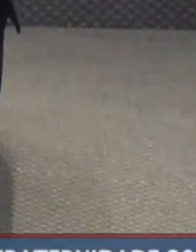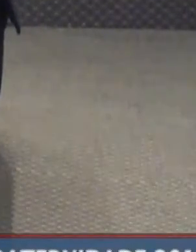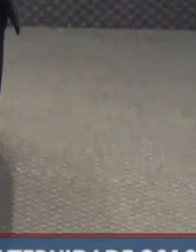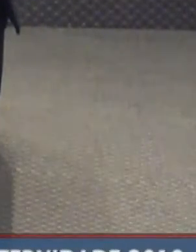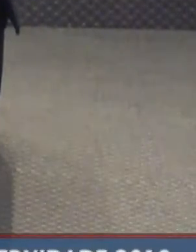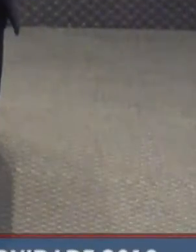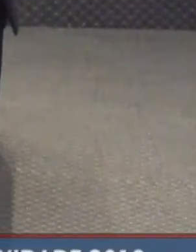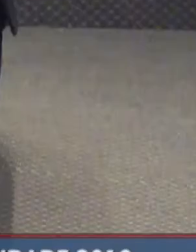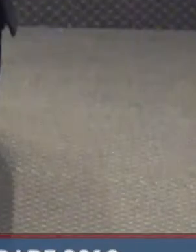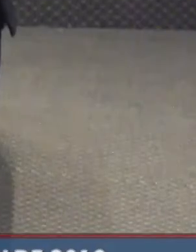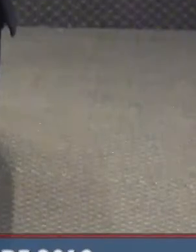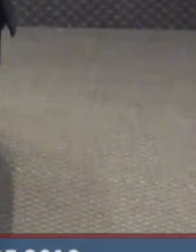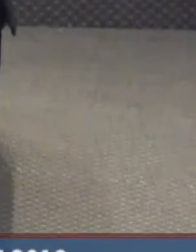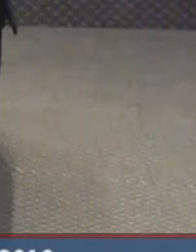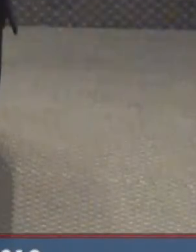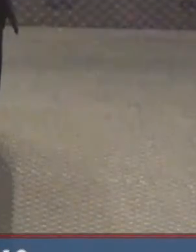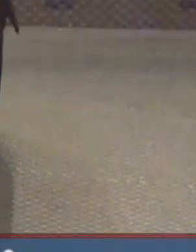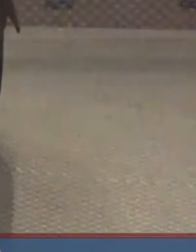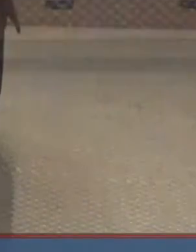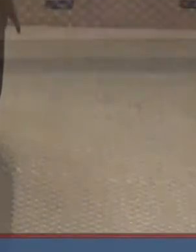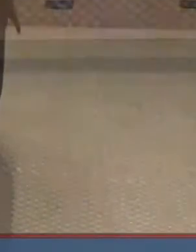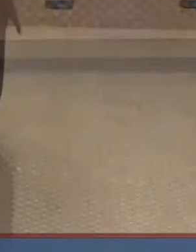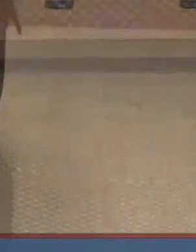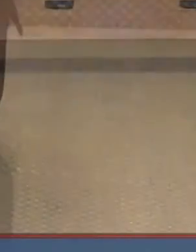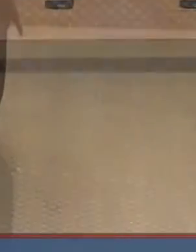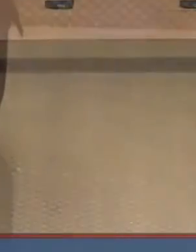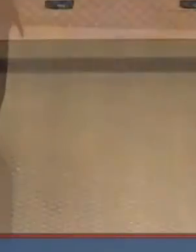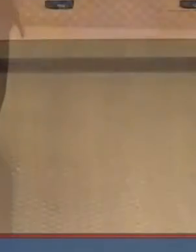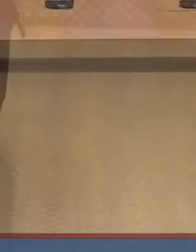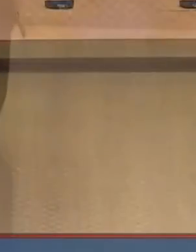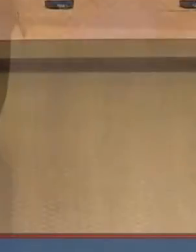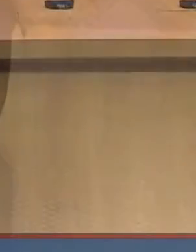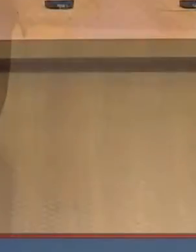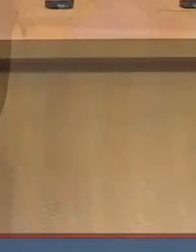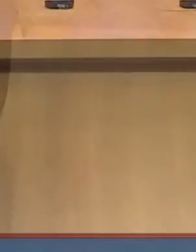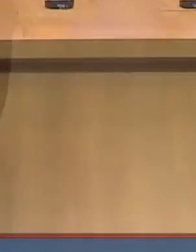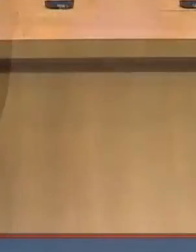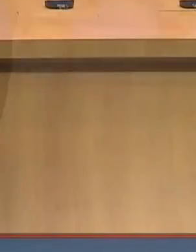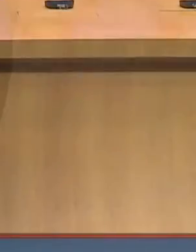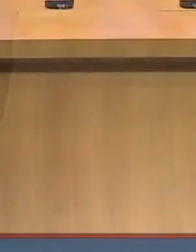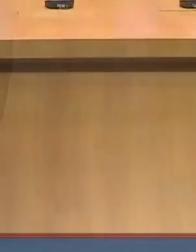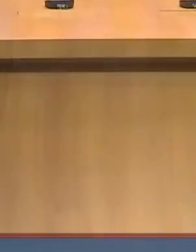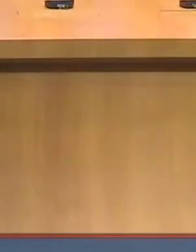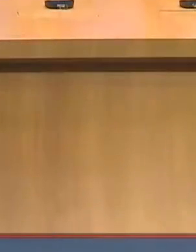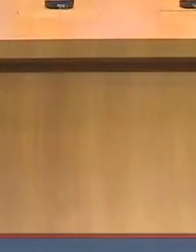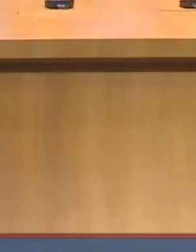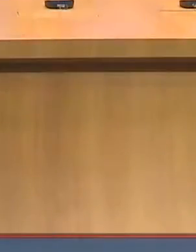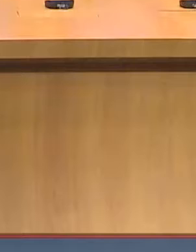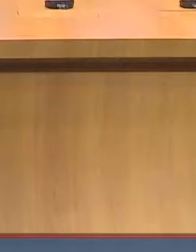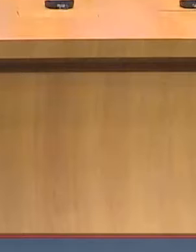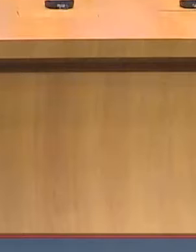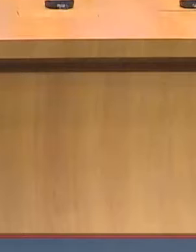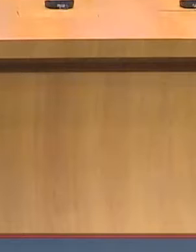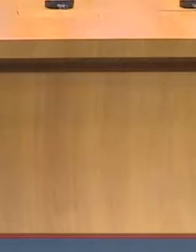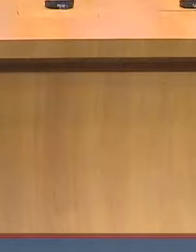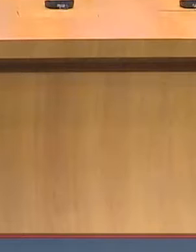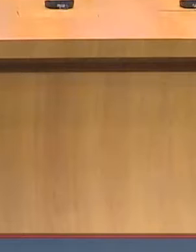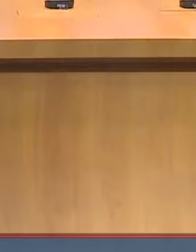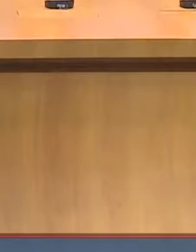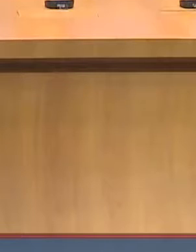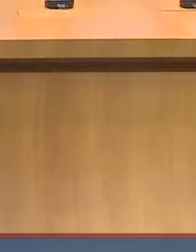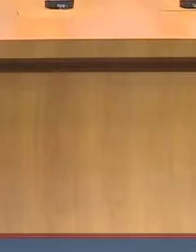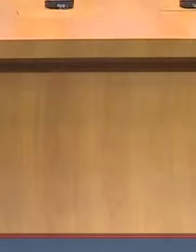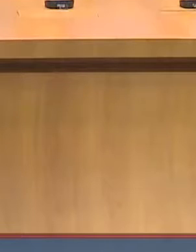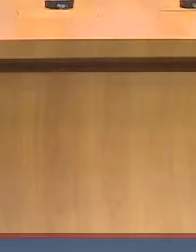ressuscitado, somos em Cristo hoje novas criaturas. Somos em Cristo hoje